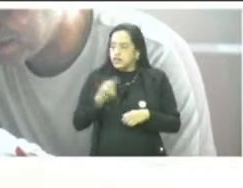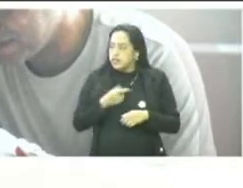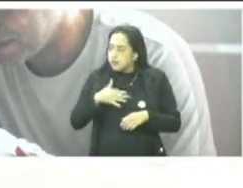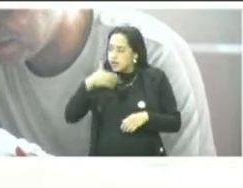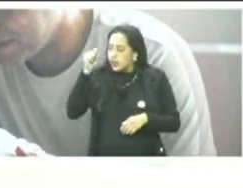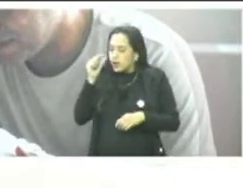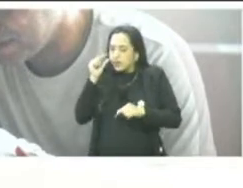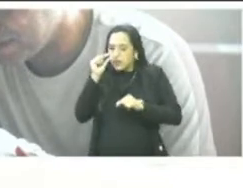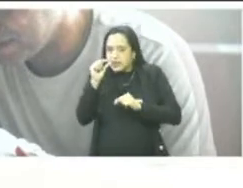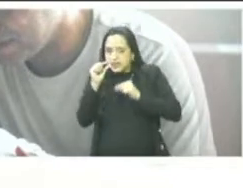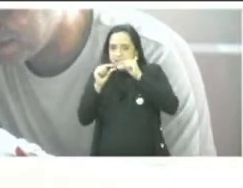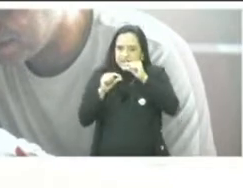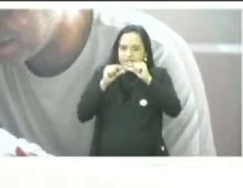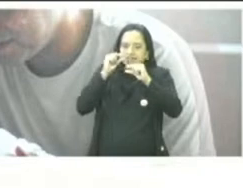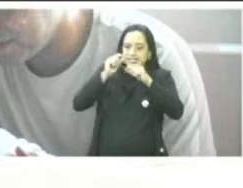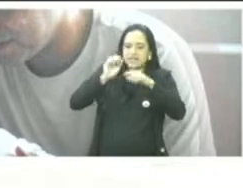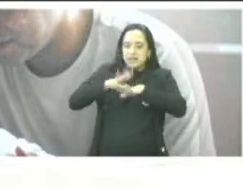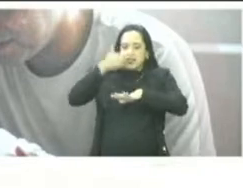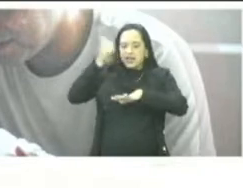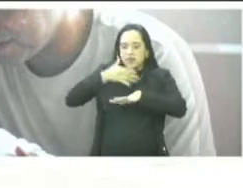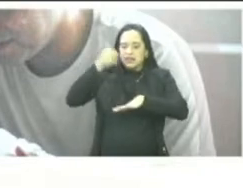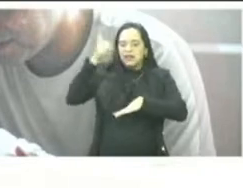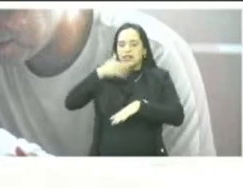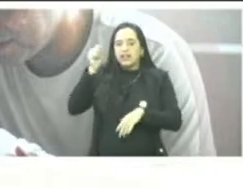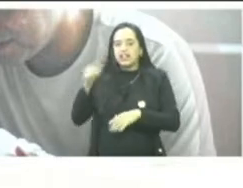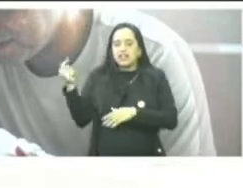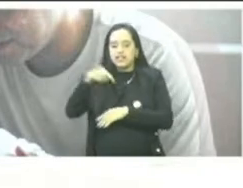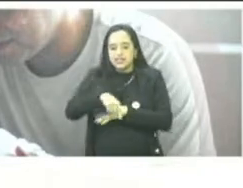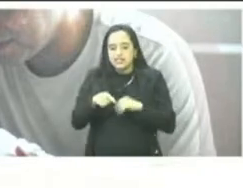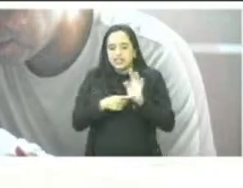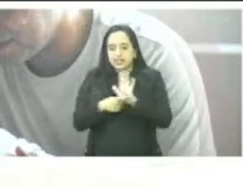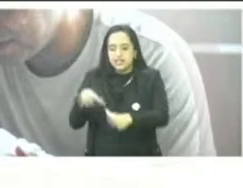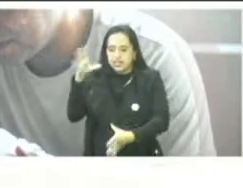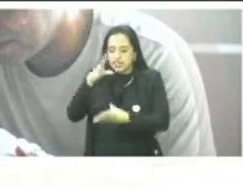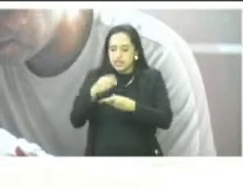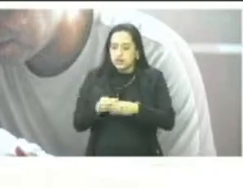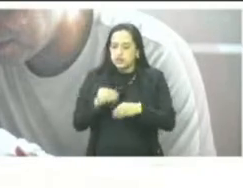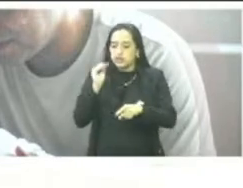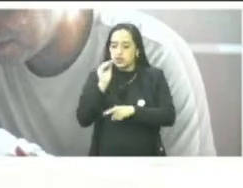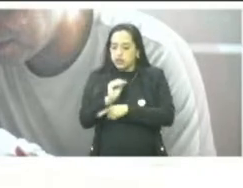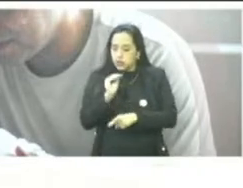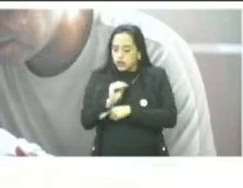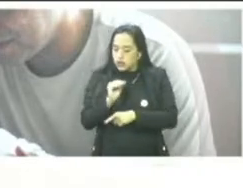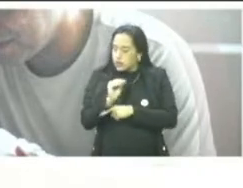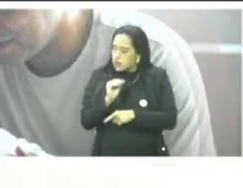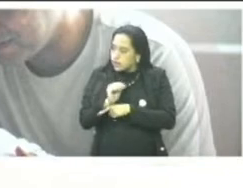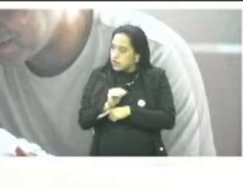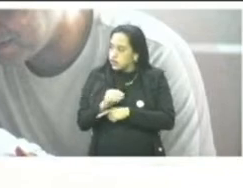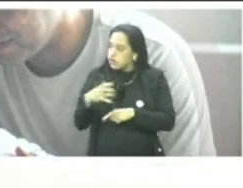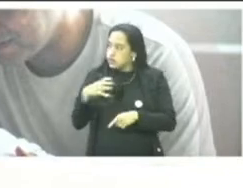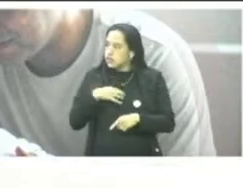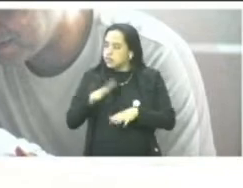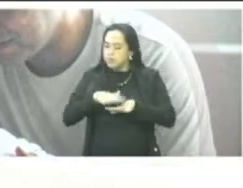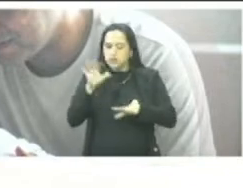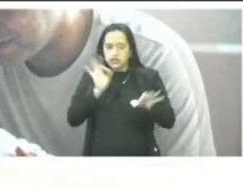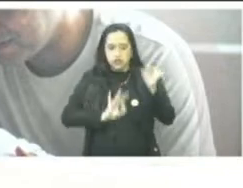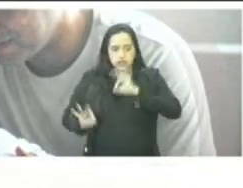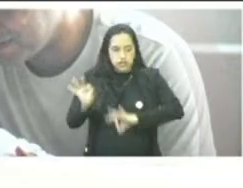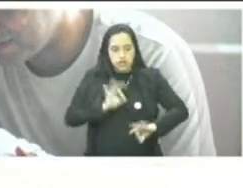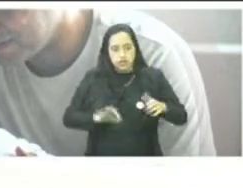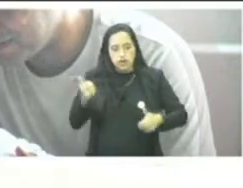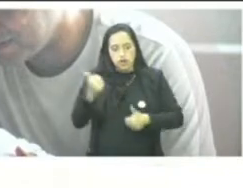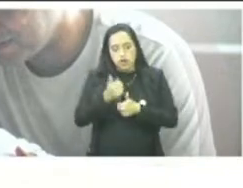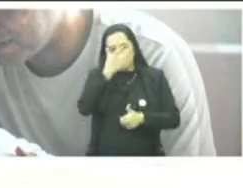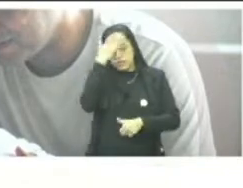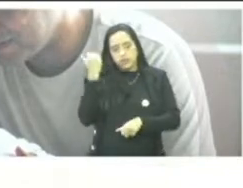pouquinho, tenta trazer essa síntese do cuidado, né, de uma forma mais organizada para apoiar o profissional